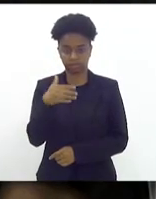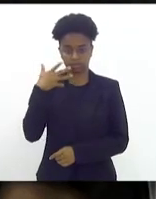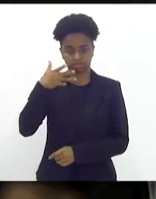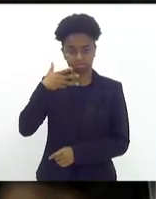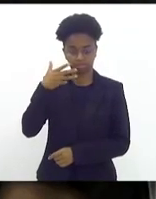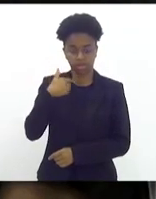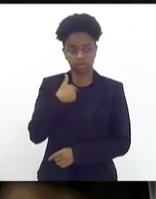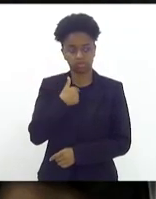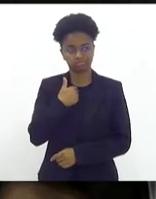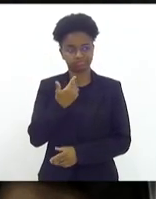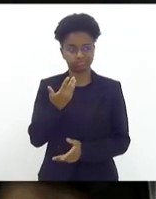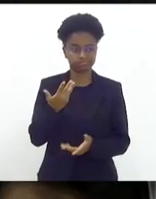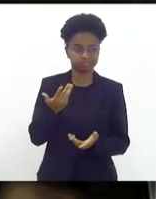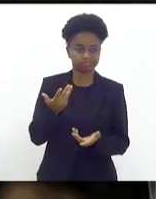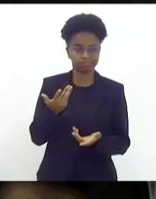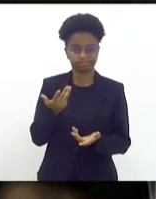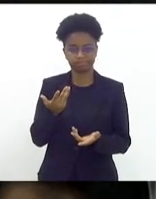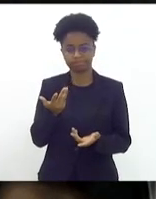aqui